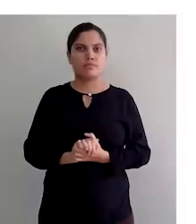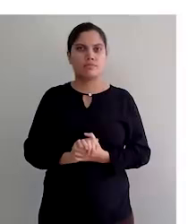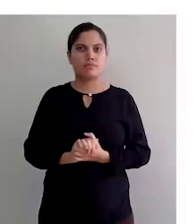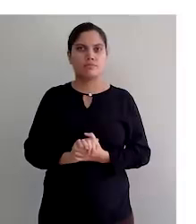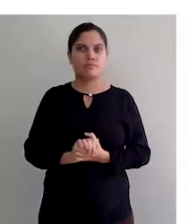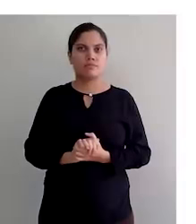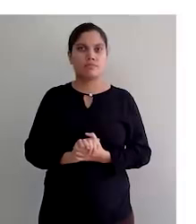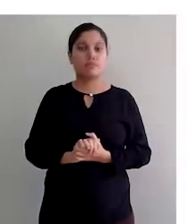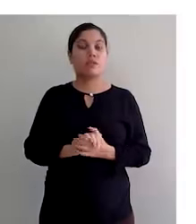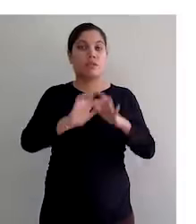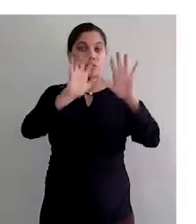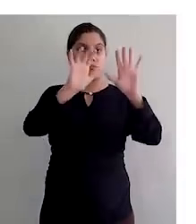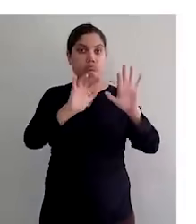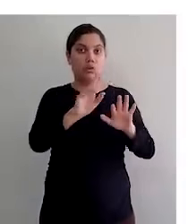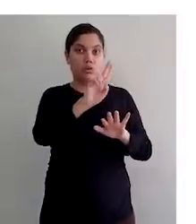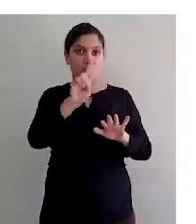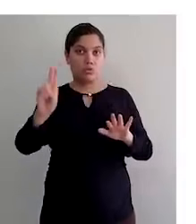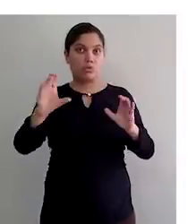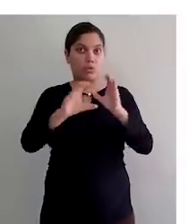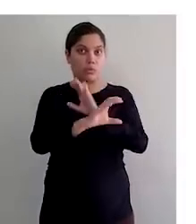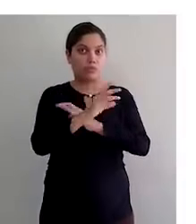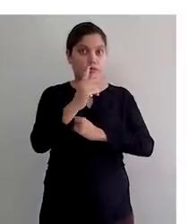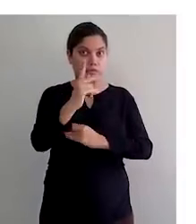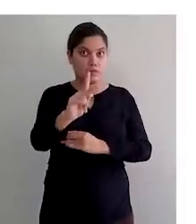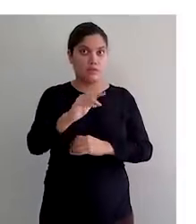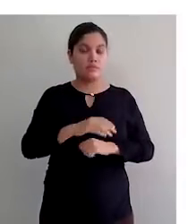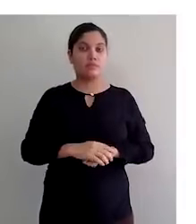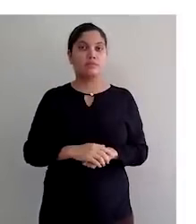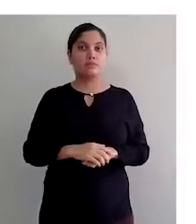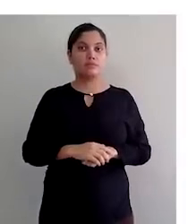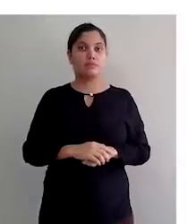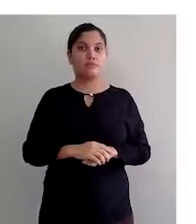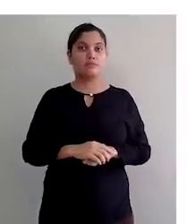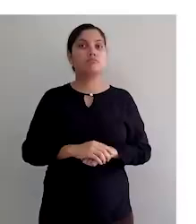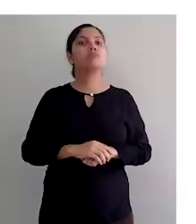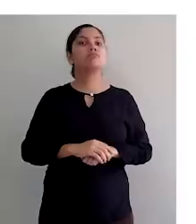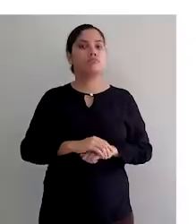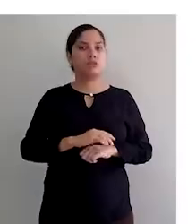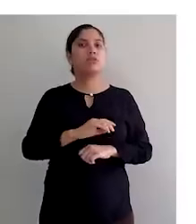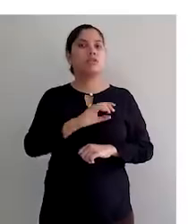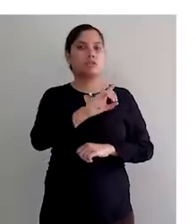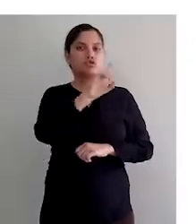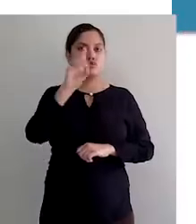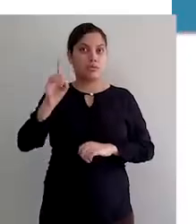Digite o seu nome completo, sua data de nascimento,